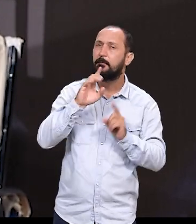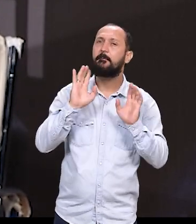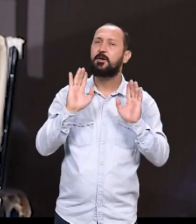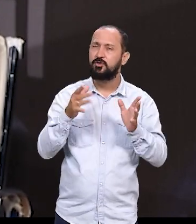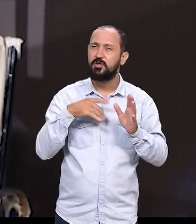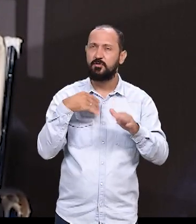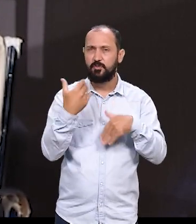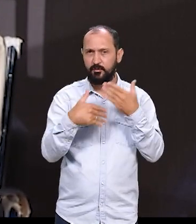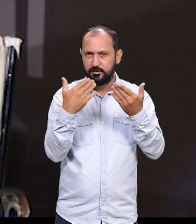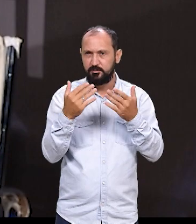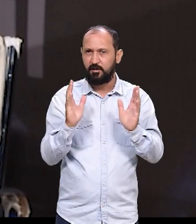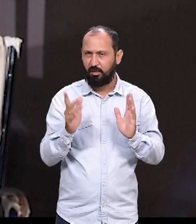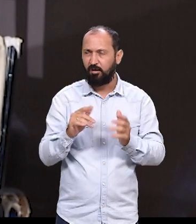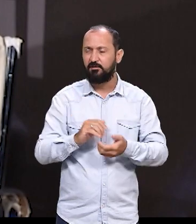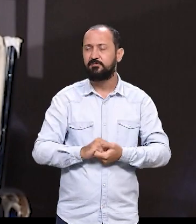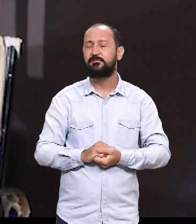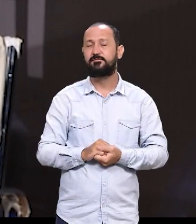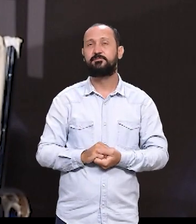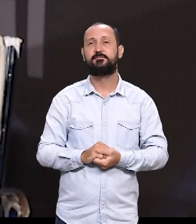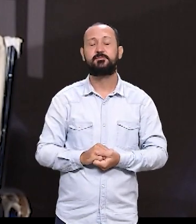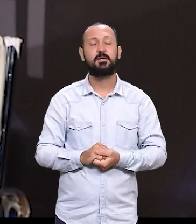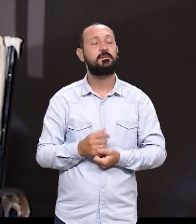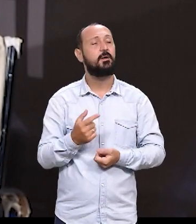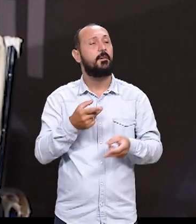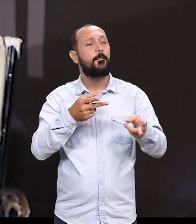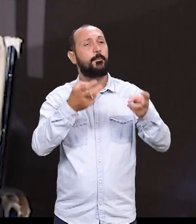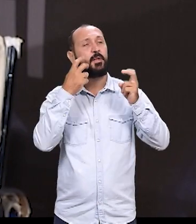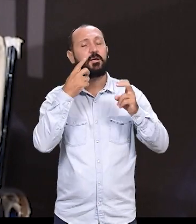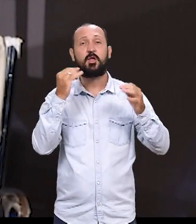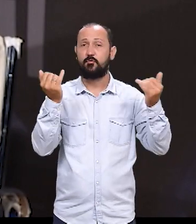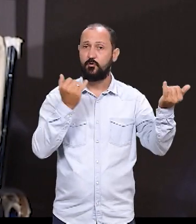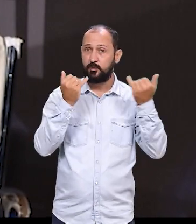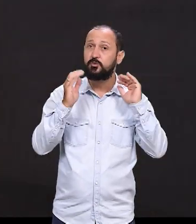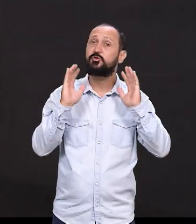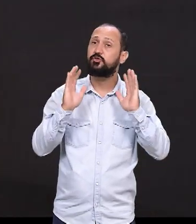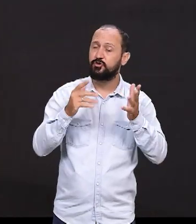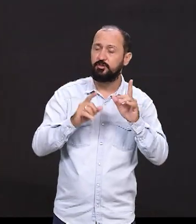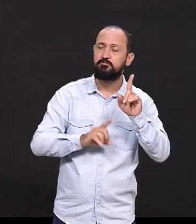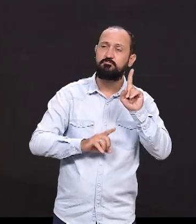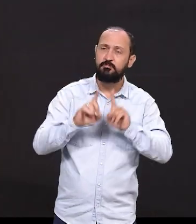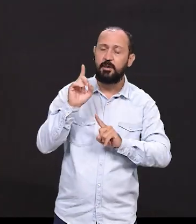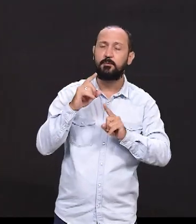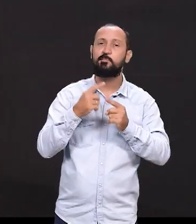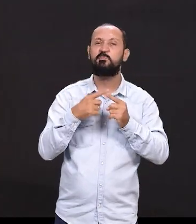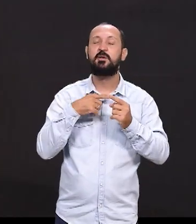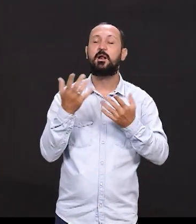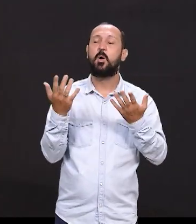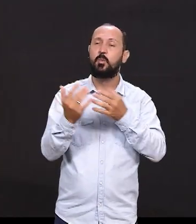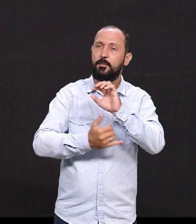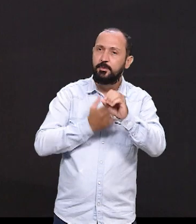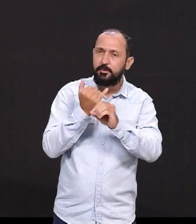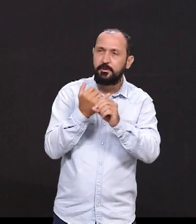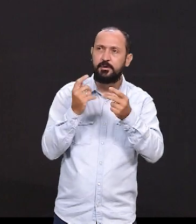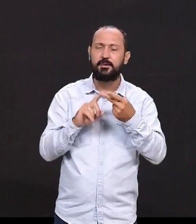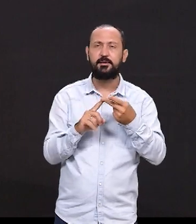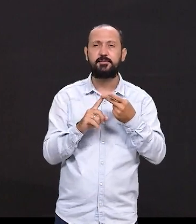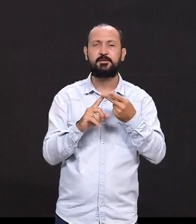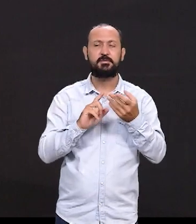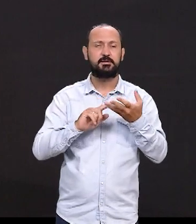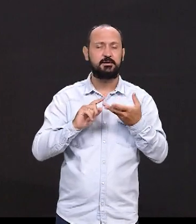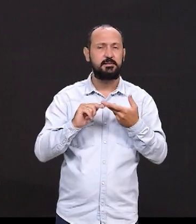relação à prevenção O senhor falou que ainda é difícil mas eu acho que já teve uma evolução bem grande né Sim a gente nota que a informação tá chegando mais